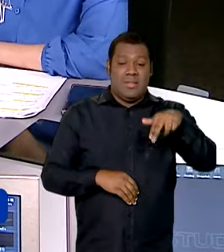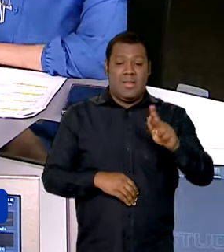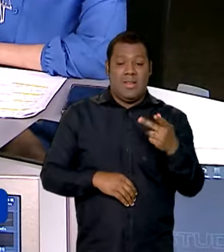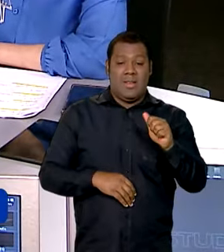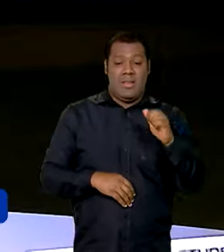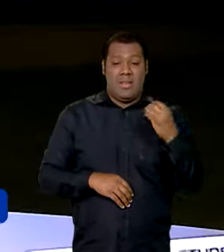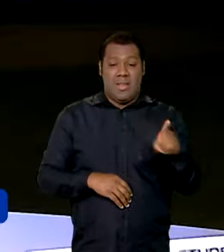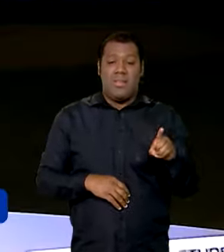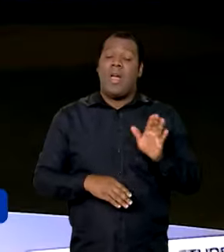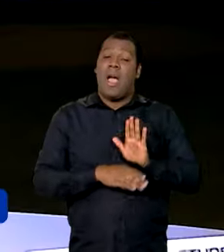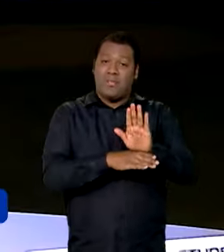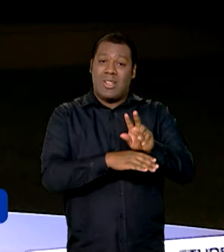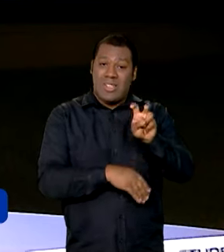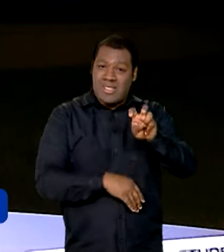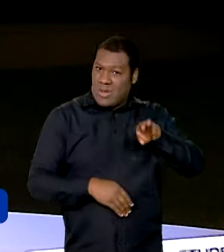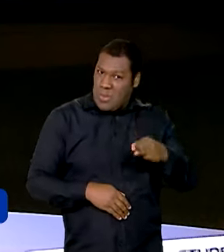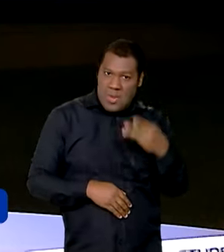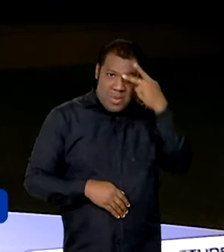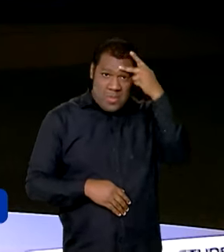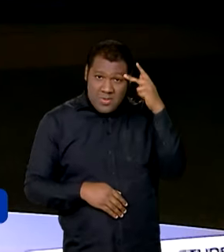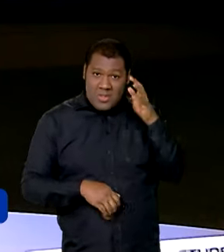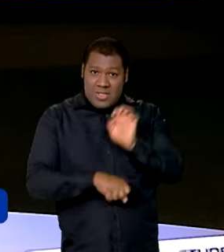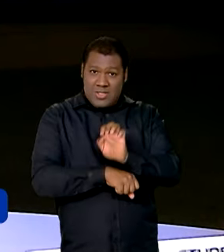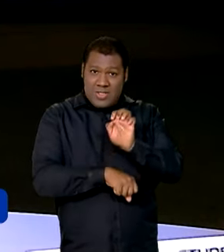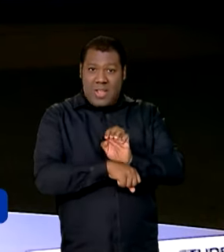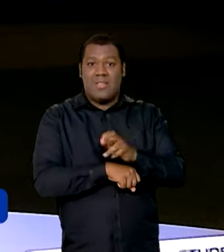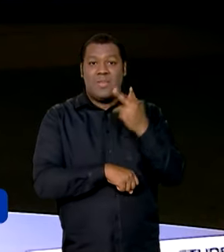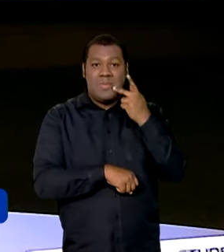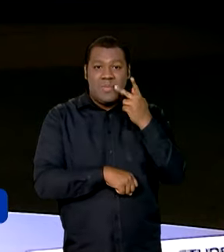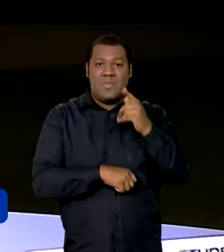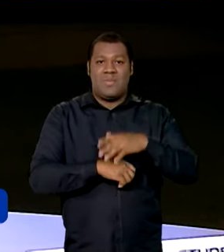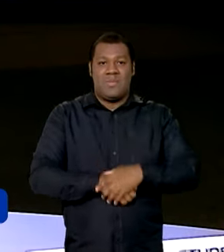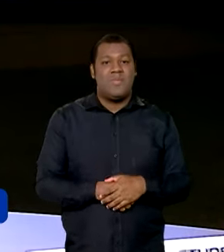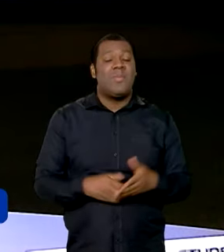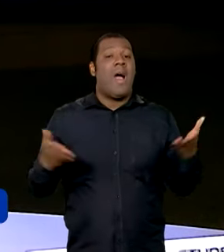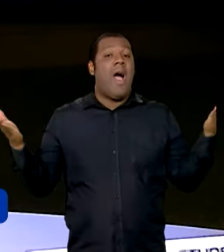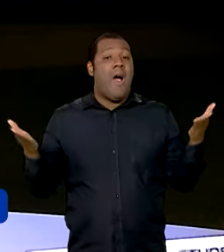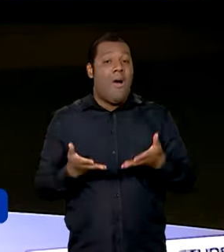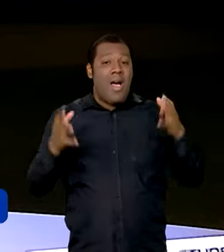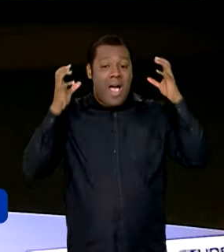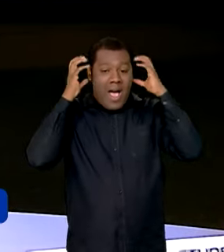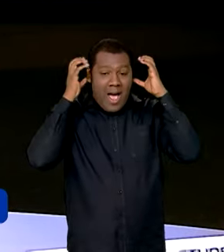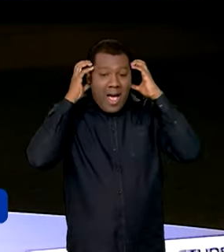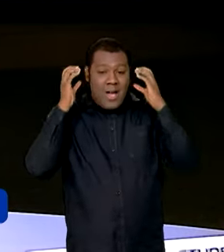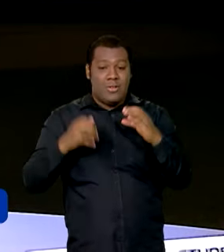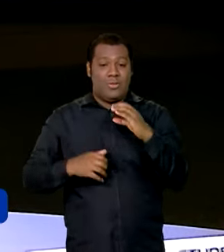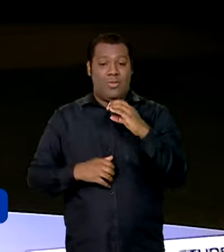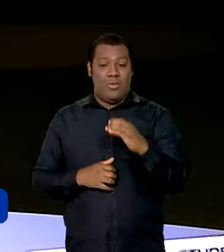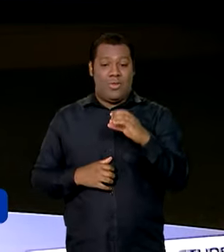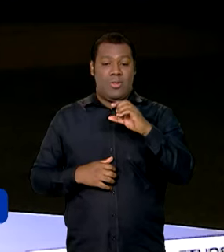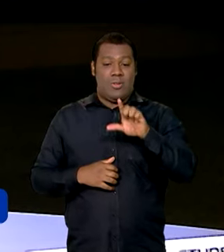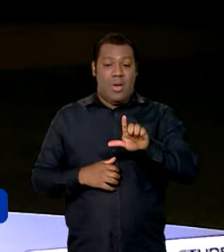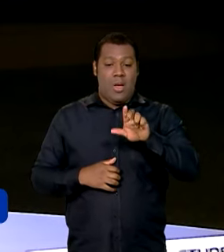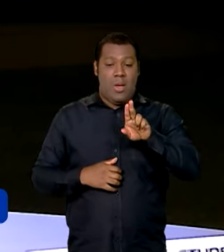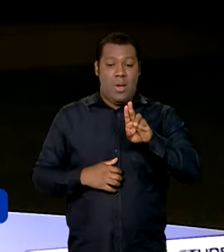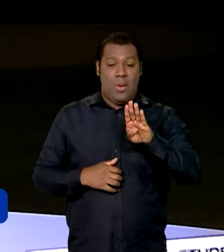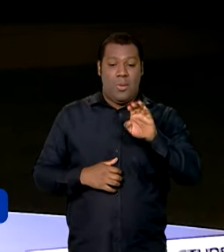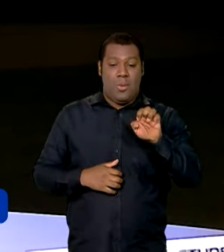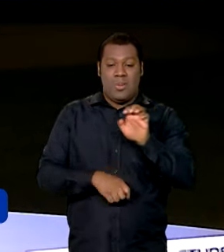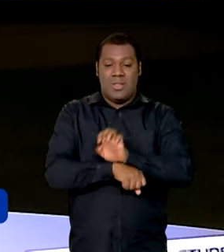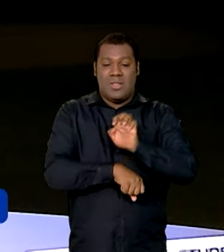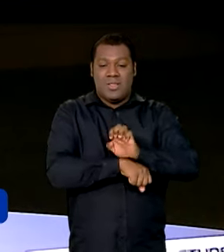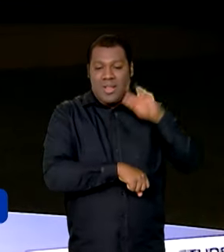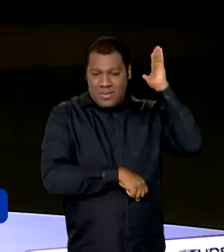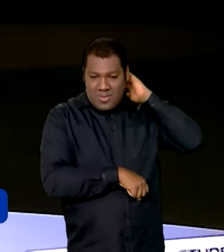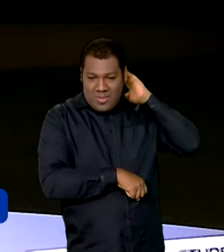e do Ceará nós vamos a abelin do Pará Vamos à Rádio Clube do Pará quem tá com a gente é o Nonato Cavalcante Oi